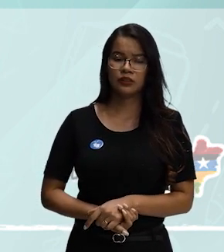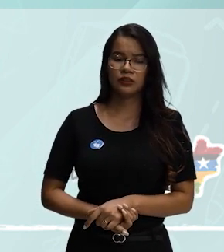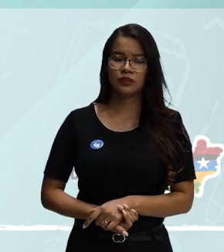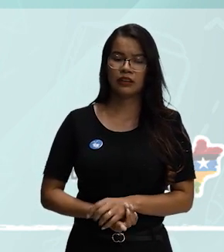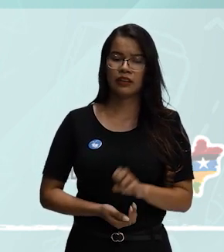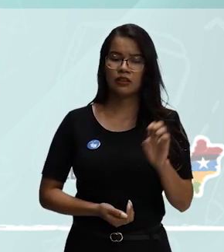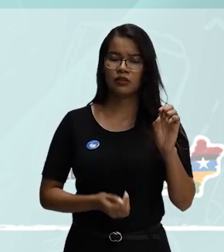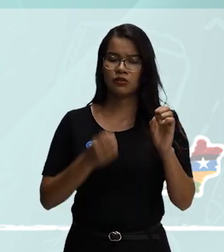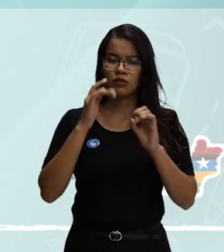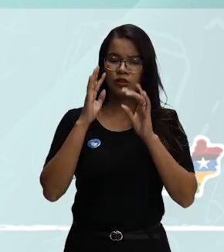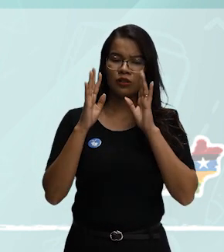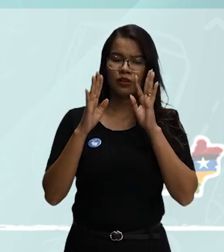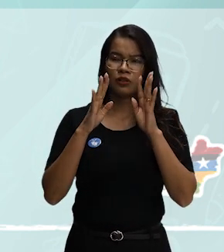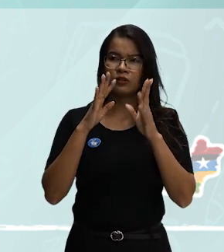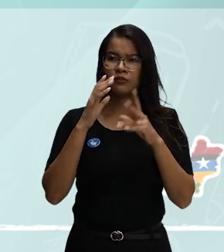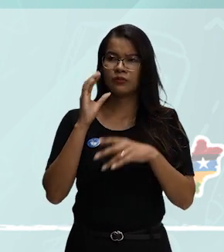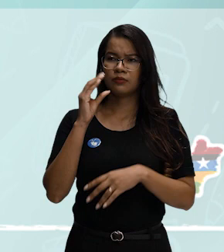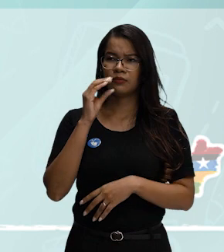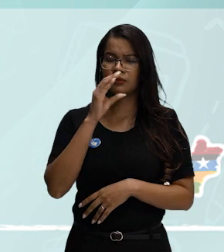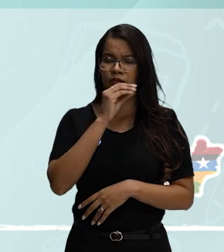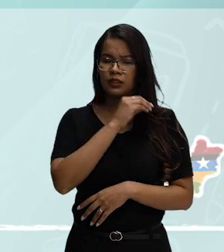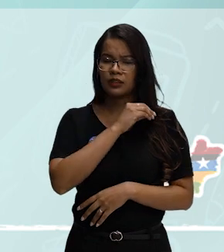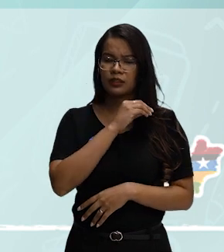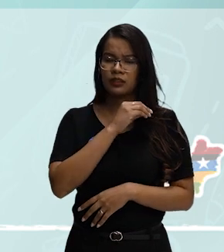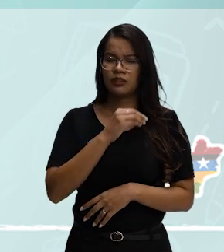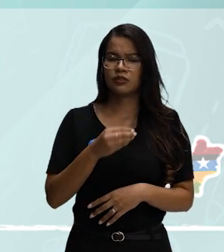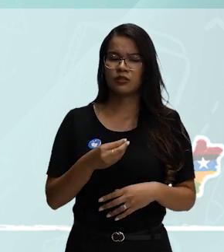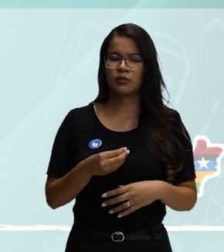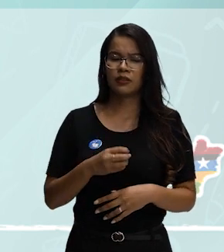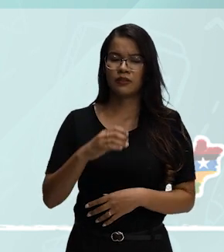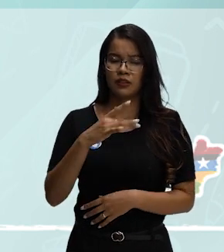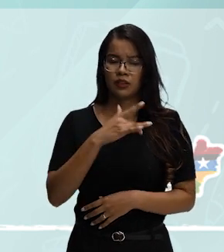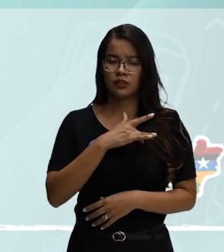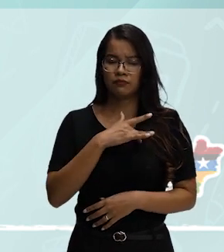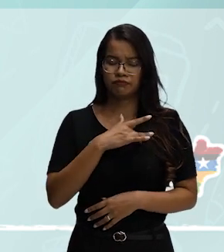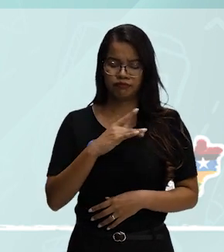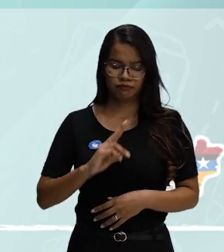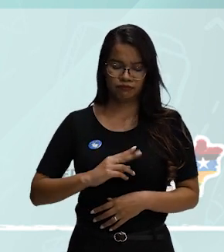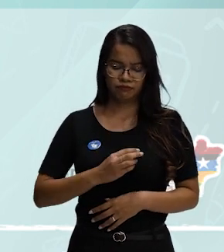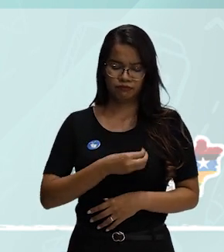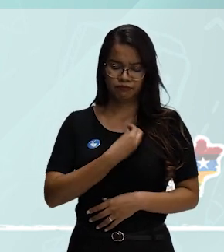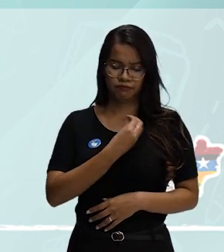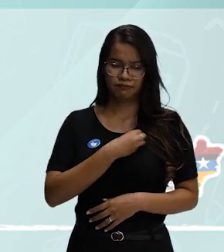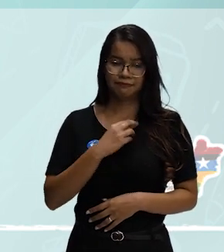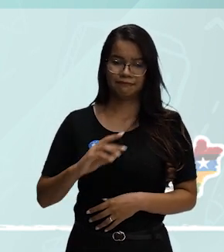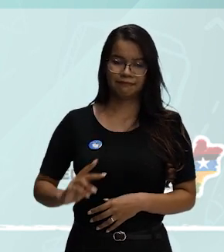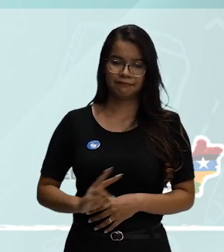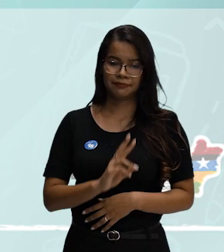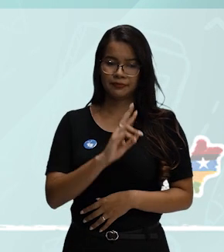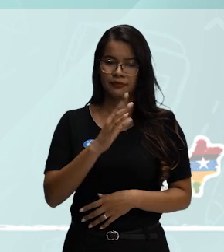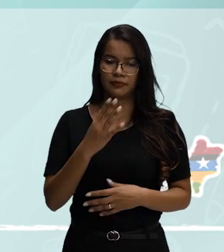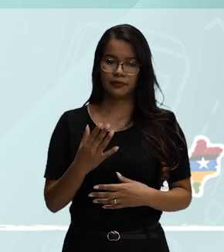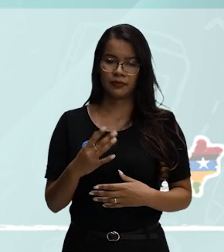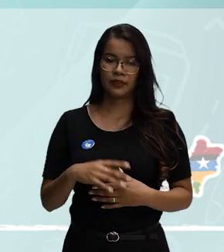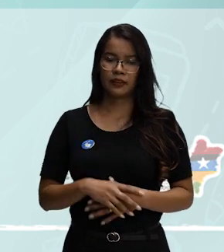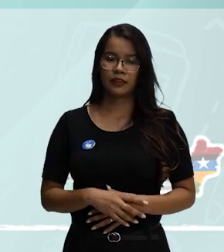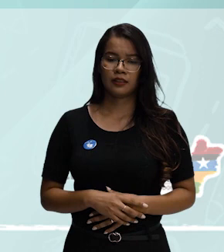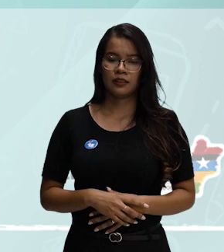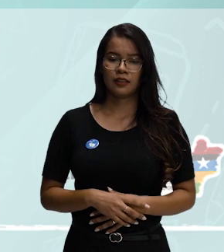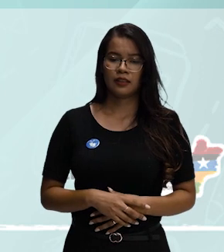adolescente, supervalorização da vida, satanismo eu já descartei. Então a resposta certa é o quê? Aproximação com a